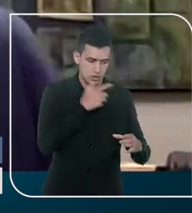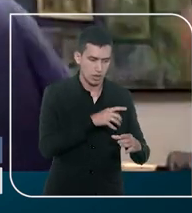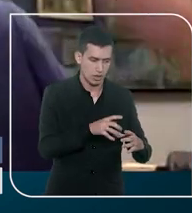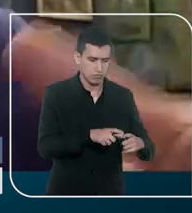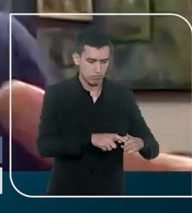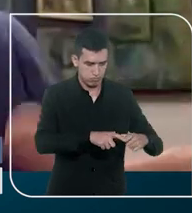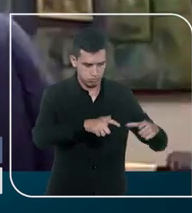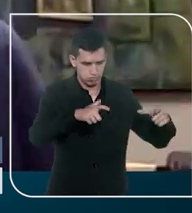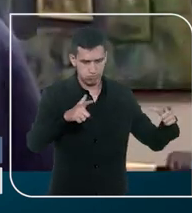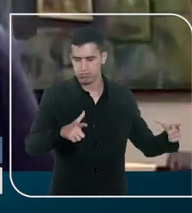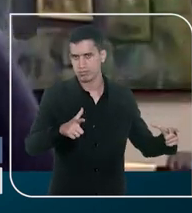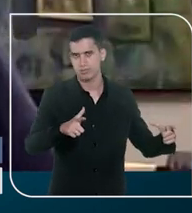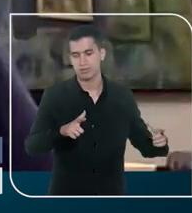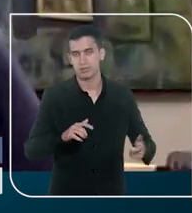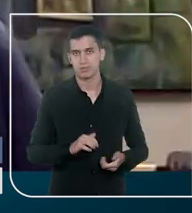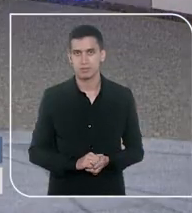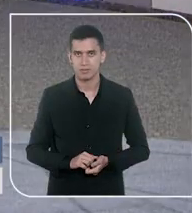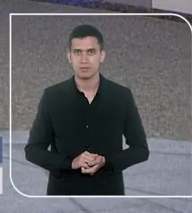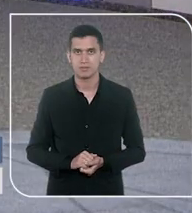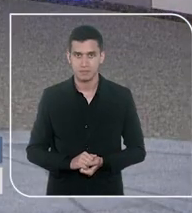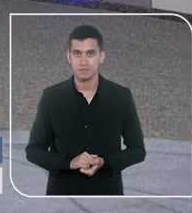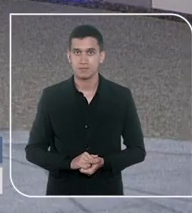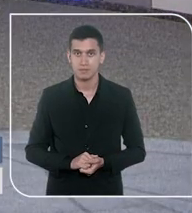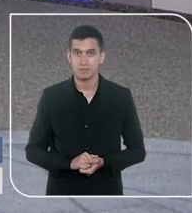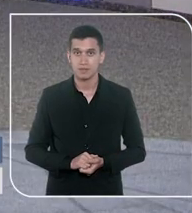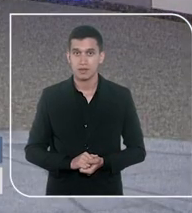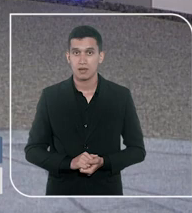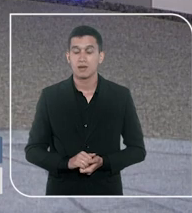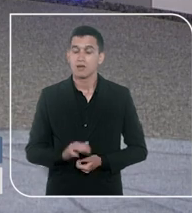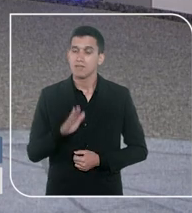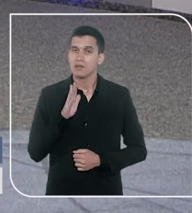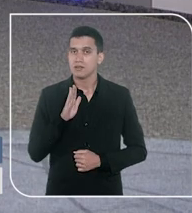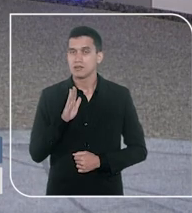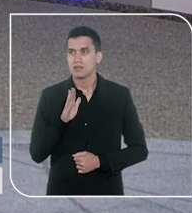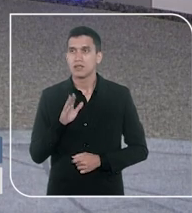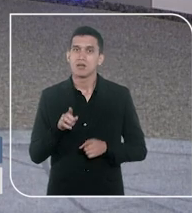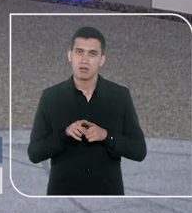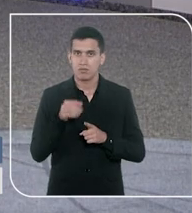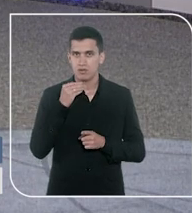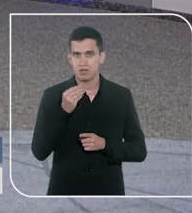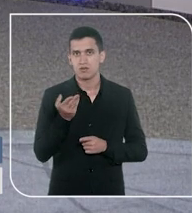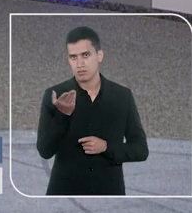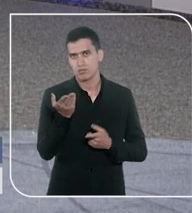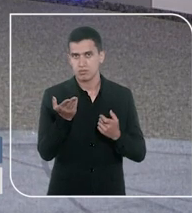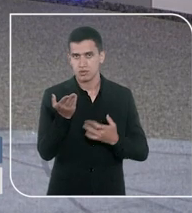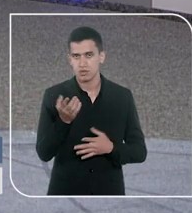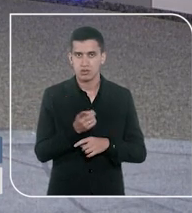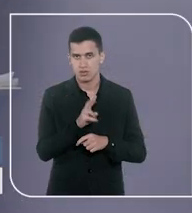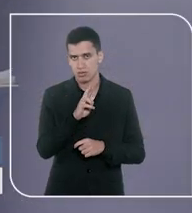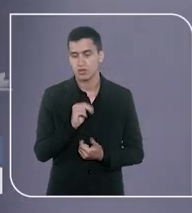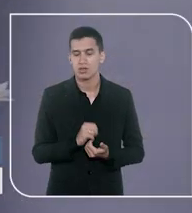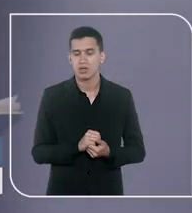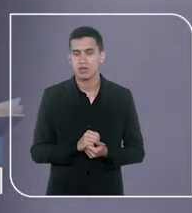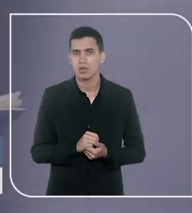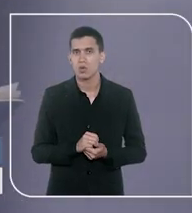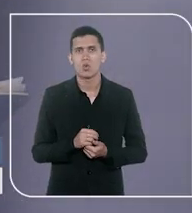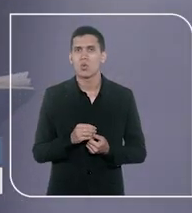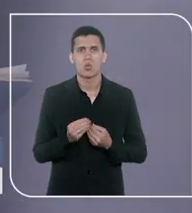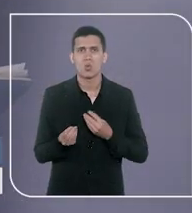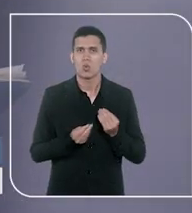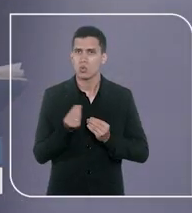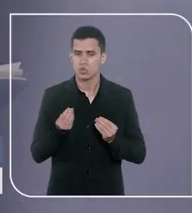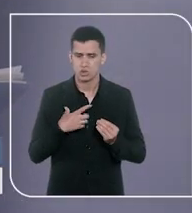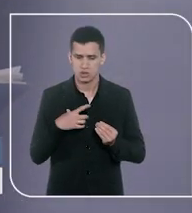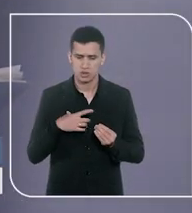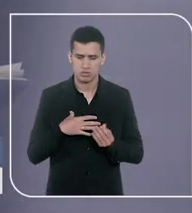mais amplo, eu diria. Uhum. Entendi. Mas, aproveitando ainda com o senhor, doutor Alexandre, onde são protocolados